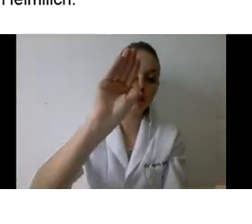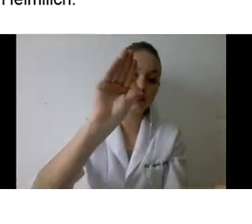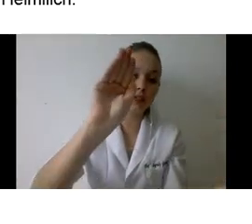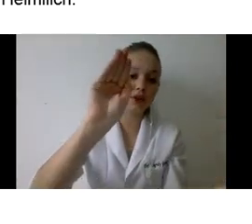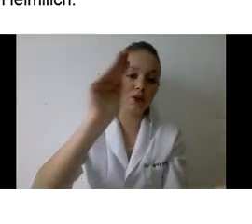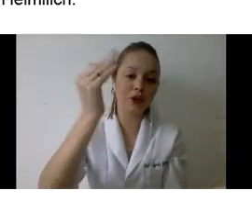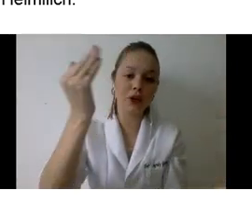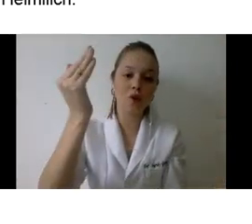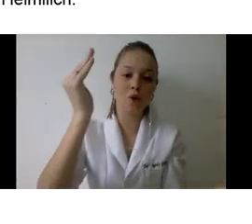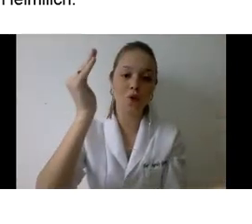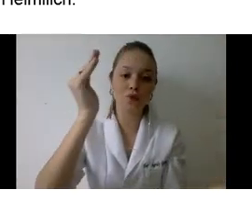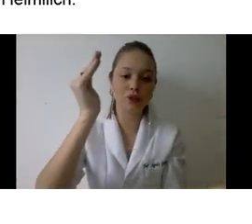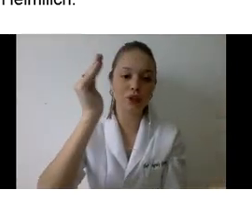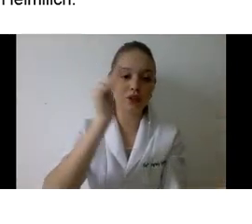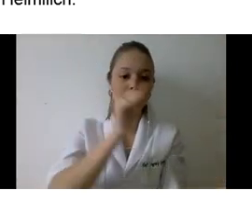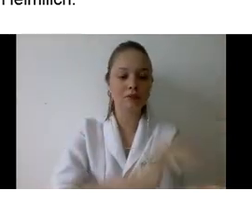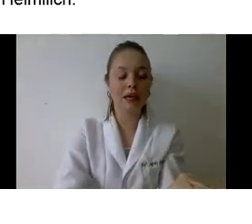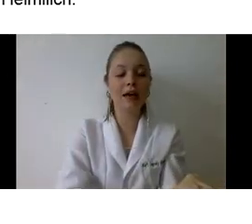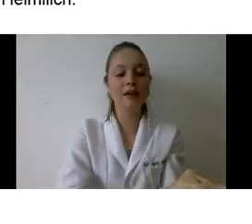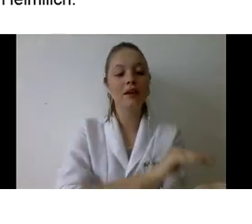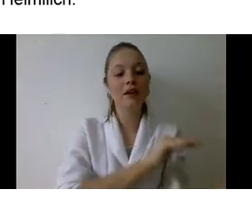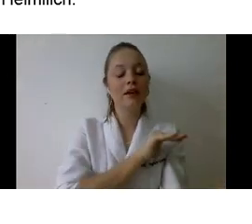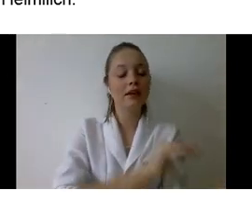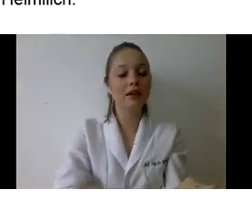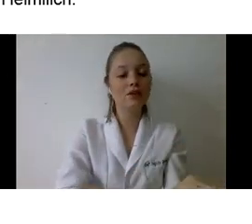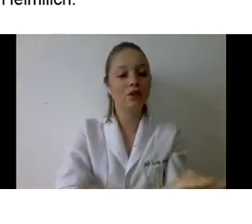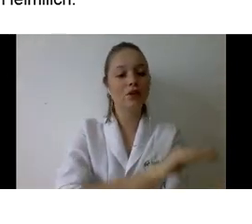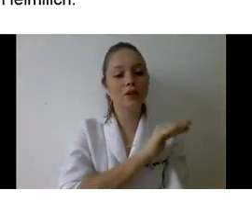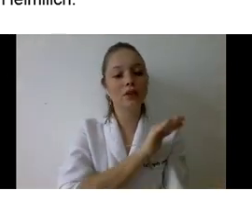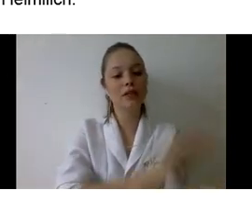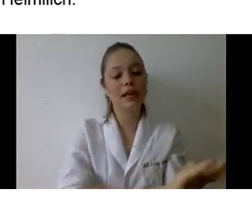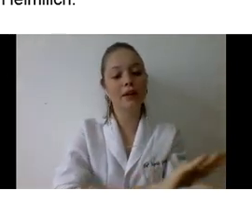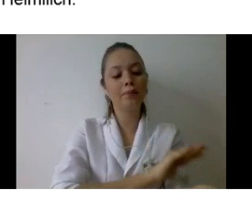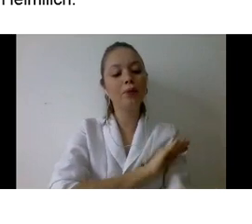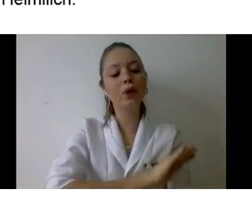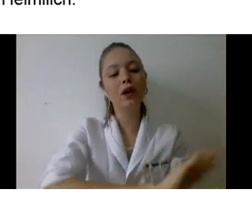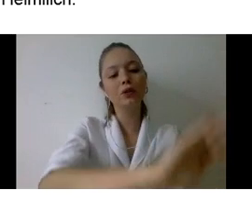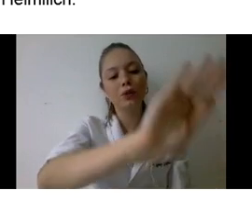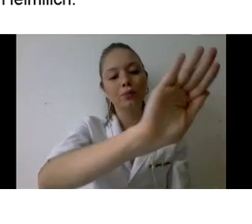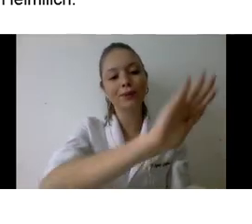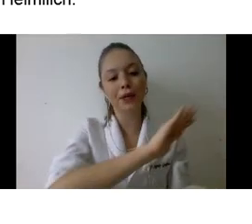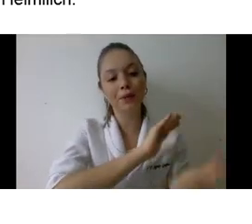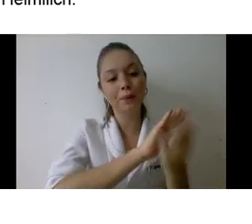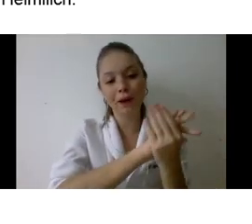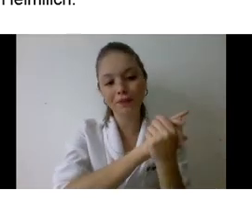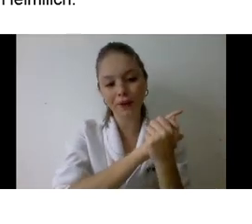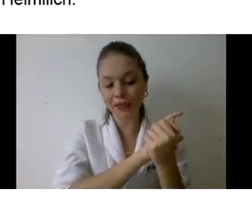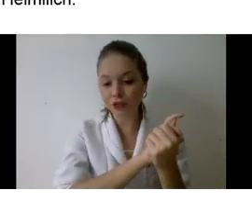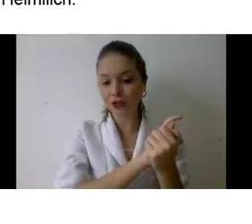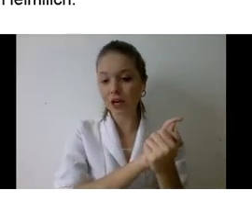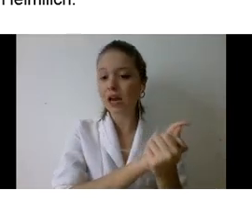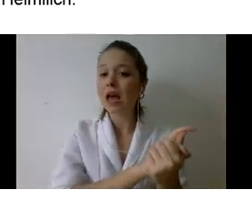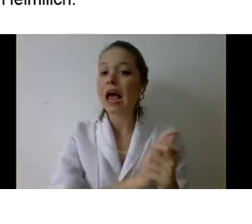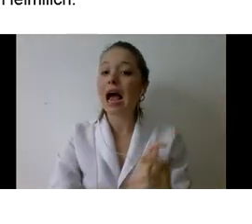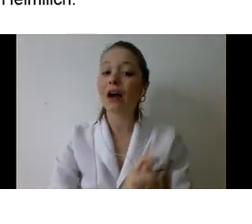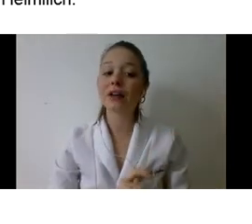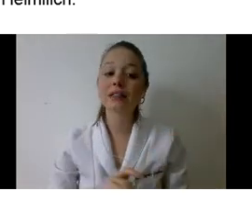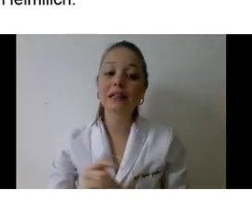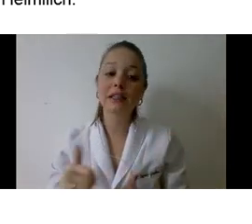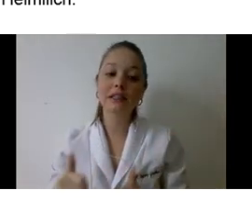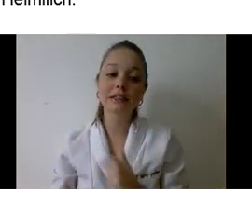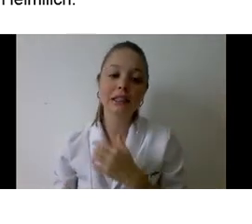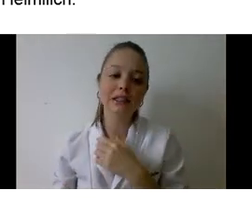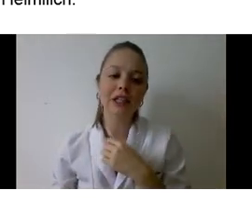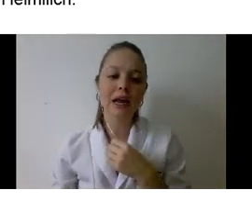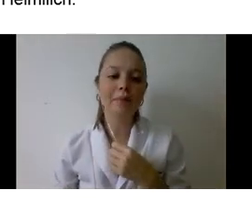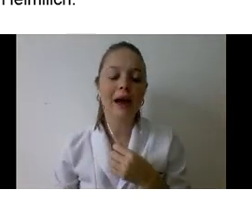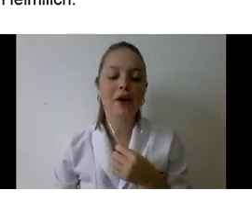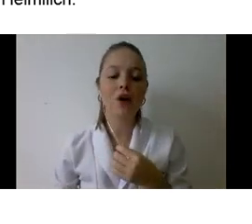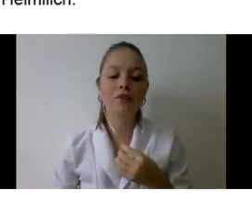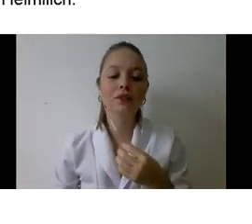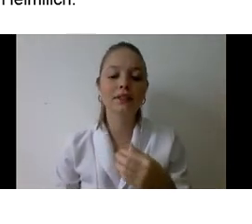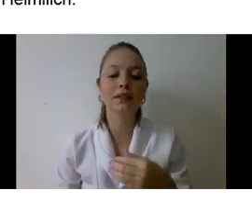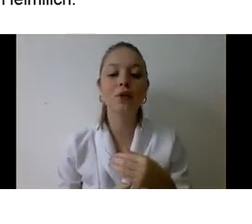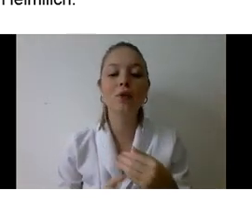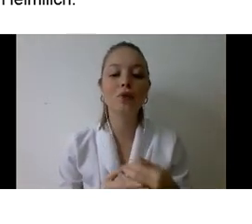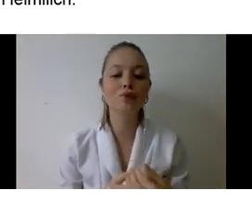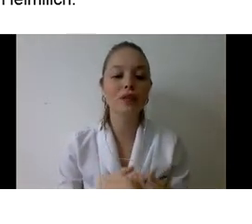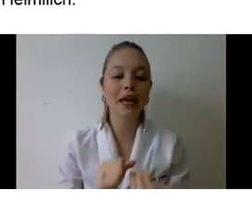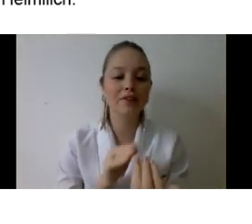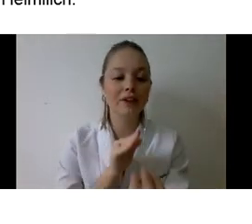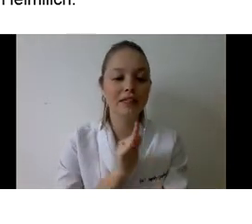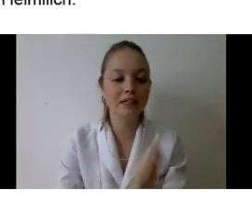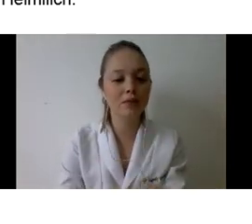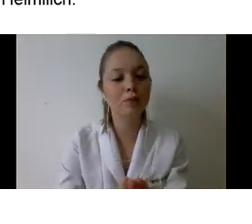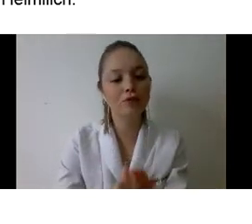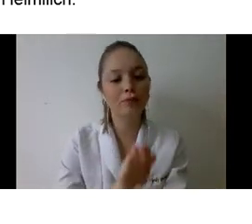com a mão assim, ó, em concha, tá? Nas costas dela, empurrando o objeto para frente. Agora, se a criança ela já é maior, você